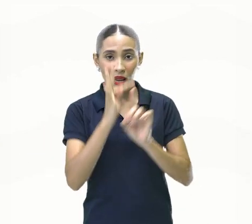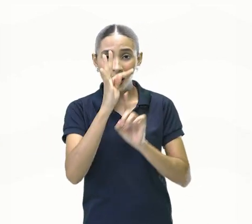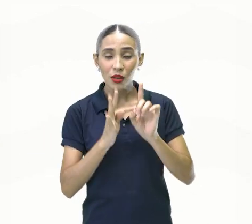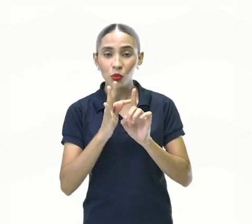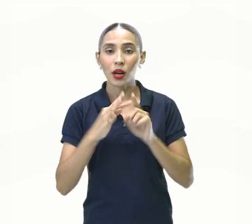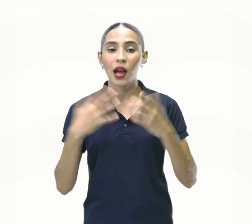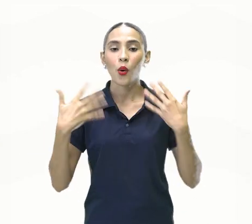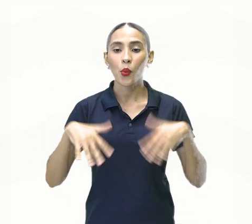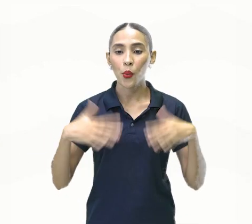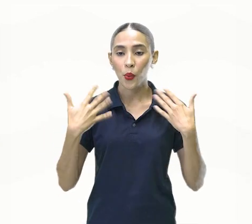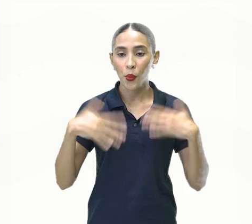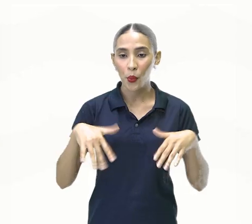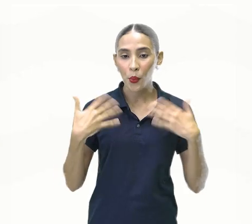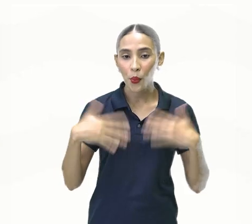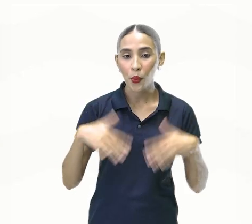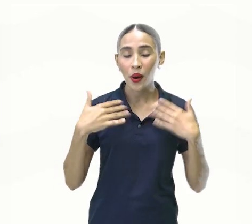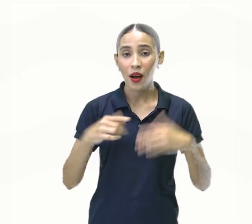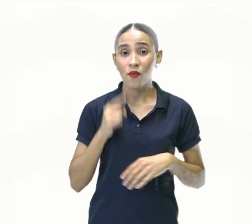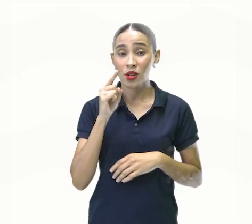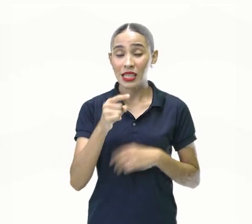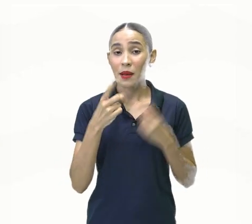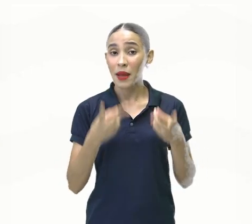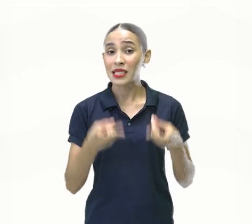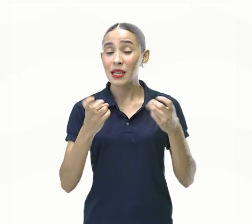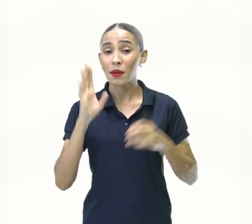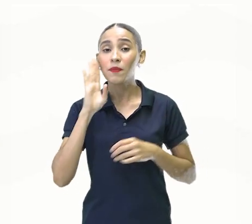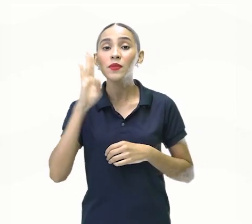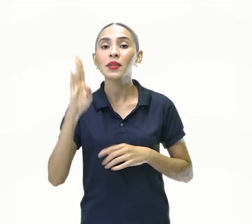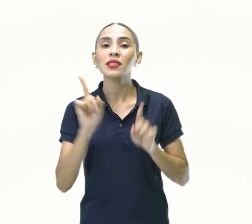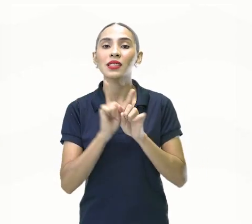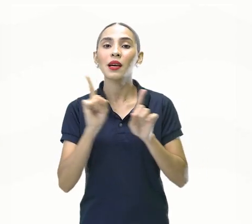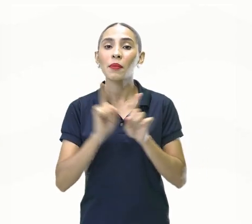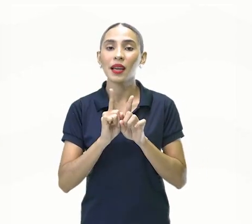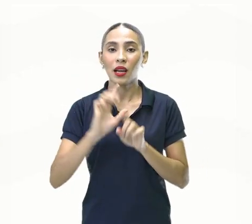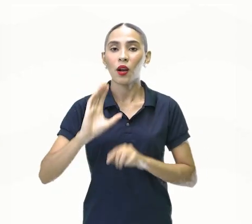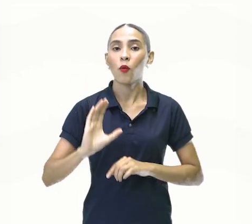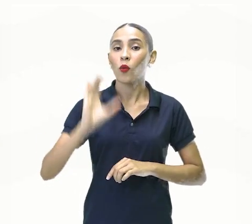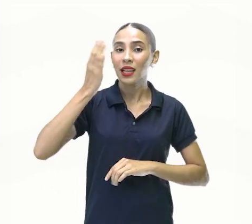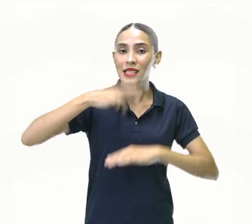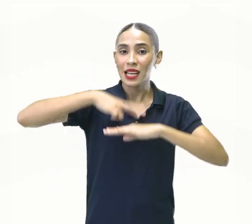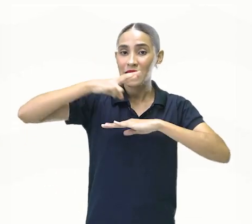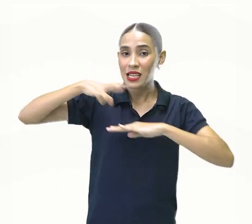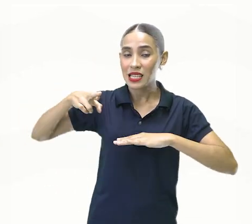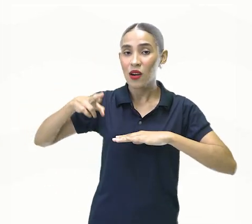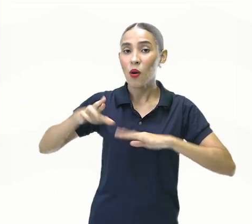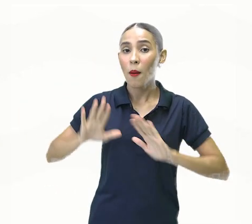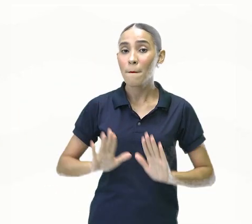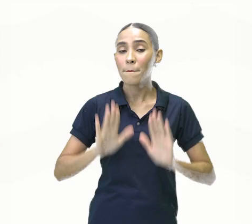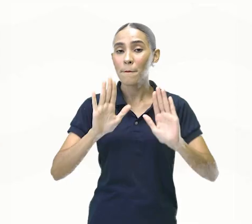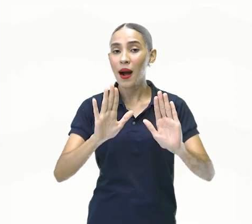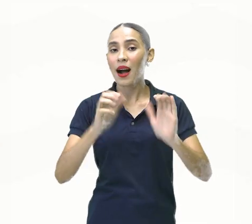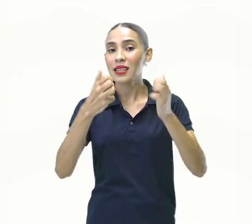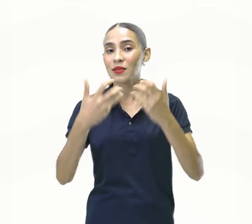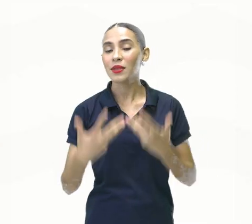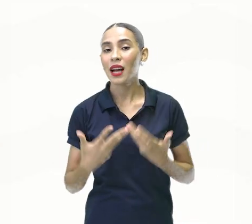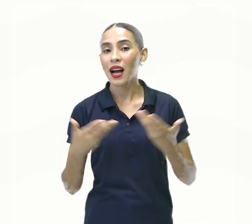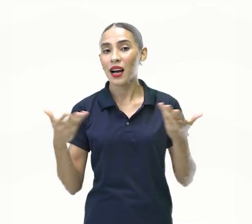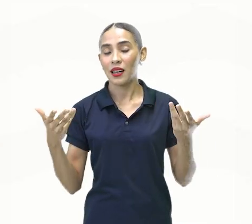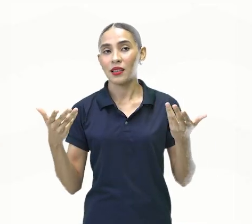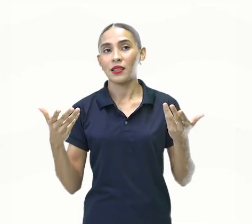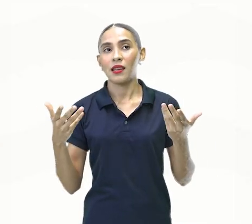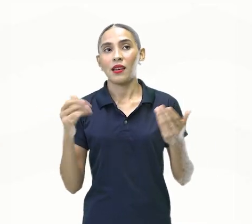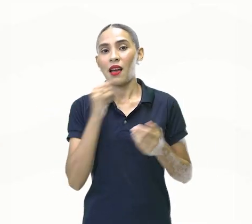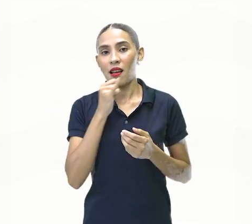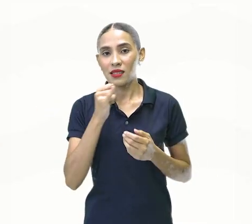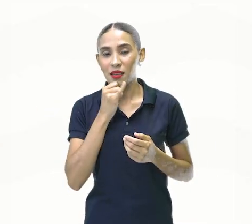muito altas, para que você perceba aí com este fenômeno. Já ao falar sobre